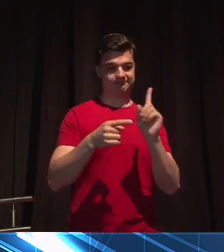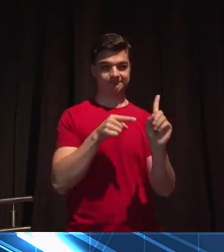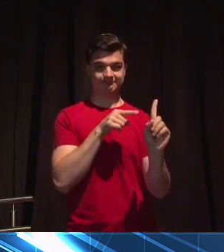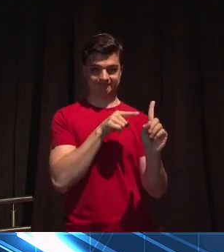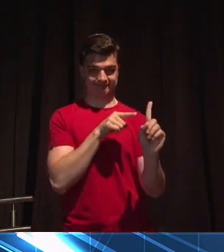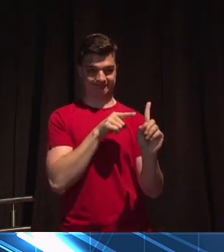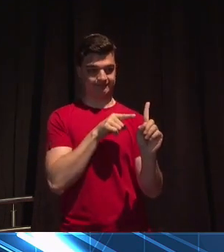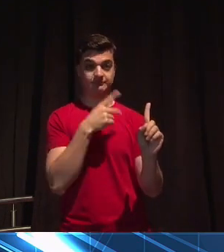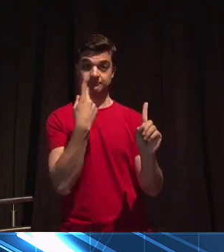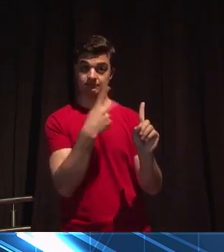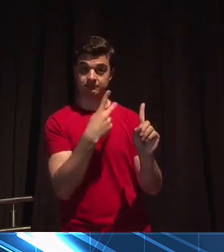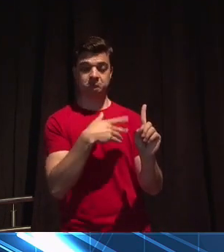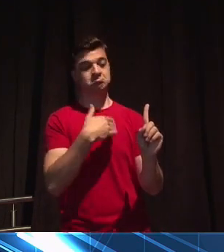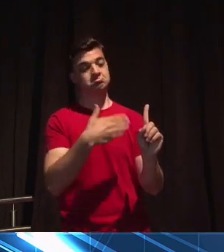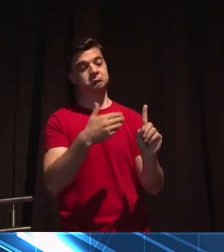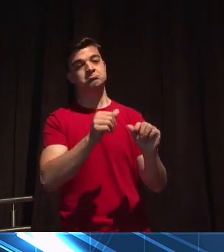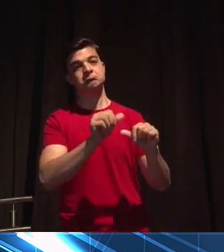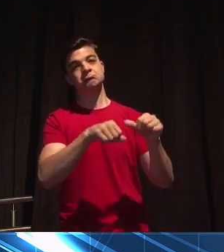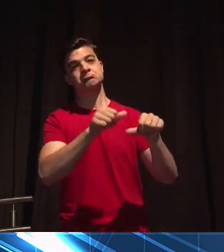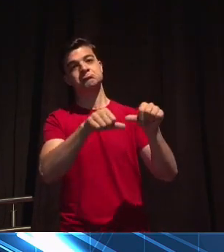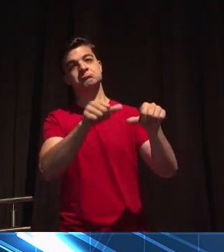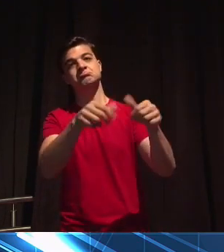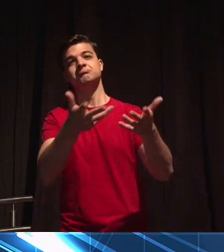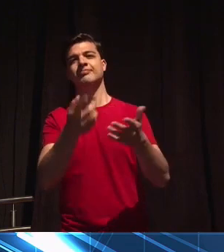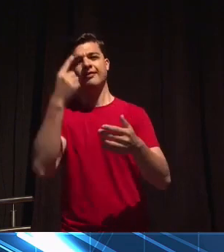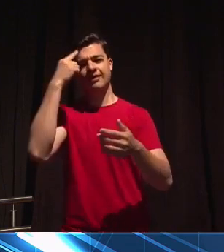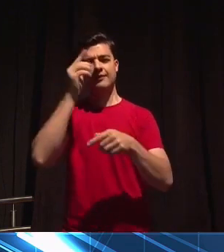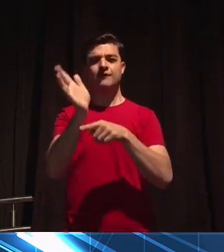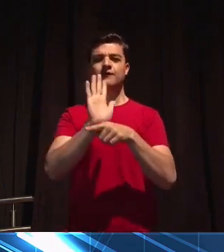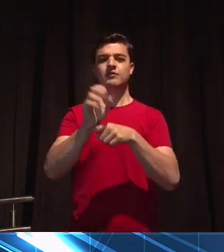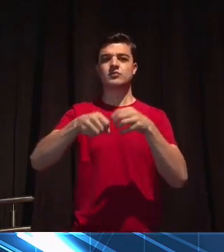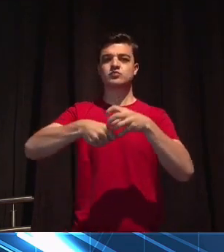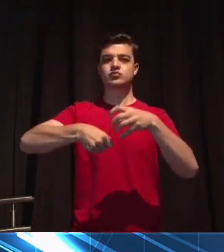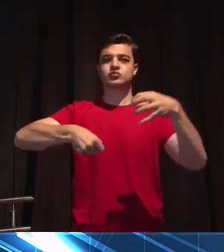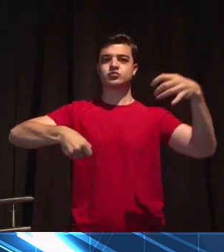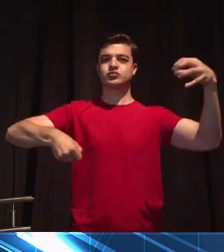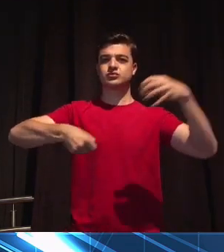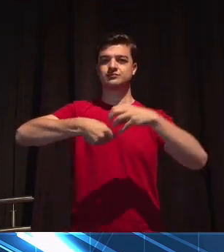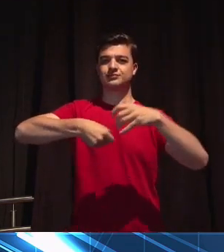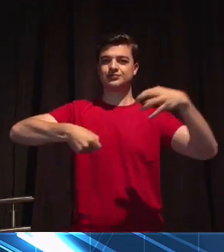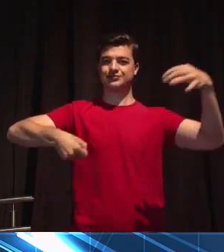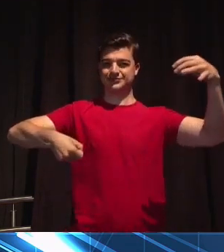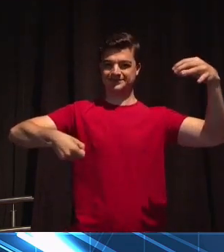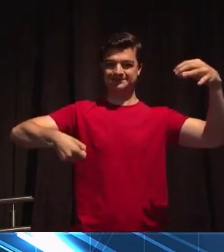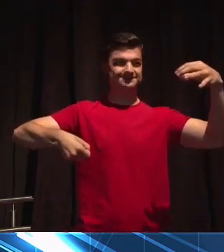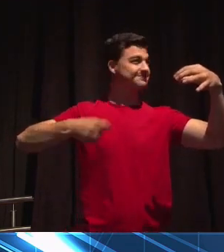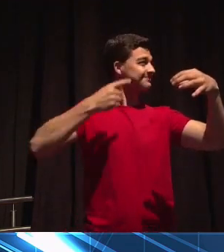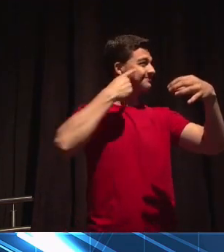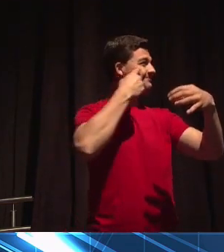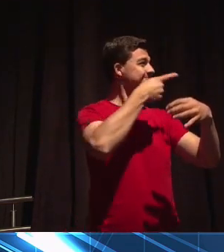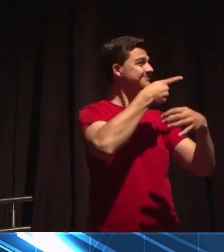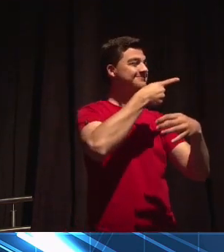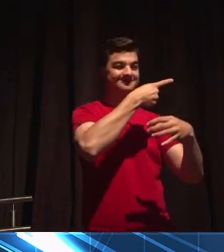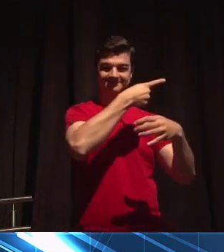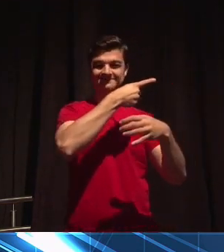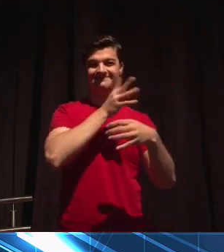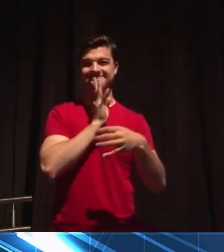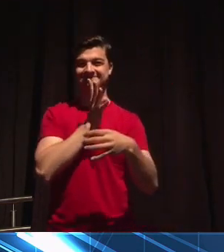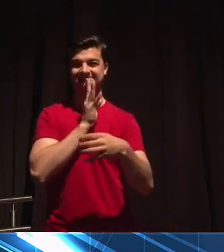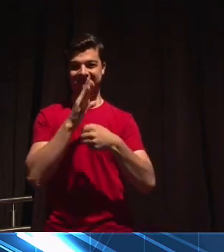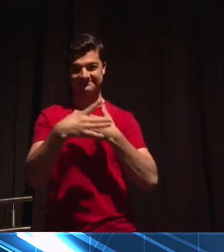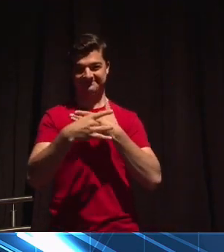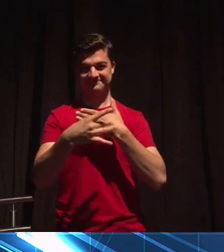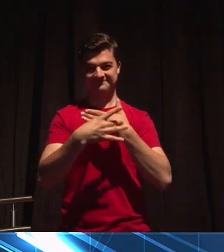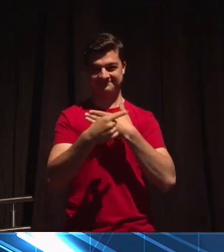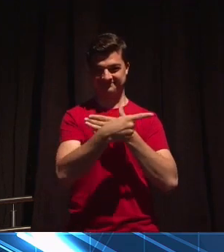a história do Star Wars tem o esse essa pessoa e quem que é mesmo pessoal é o Lucas né